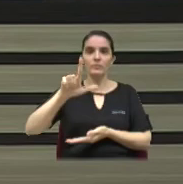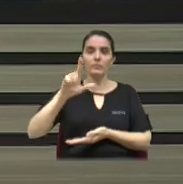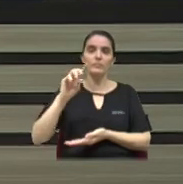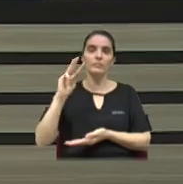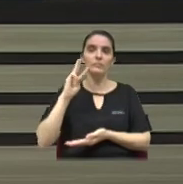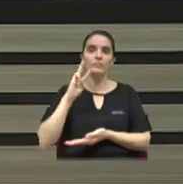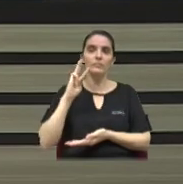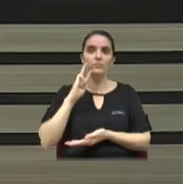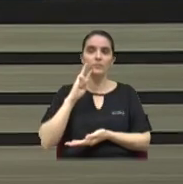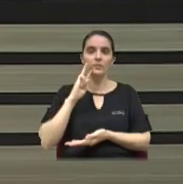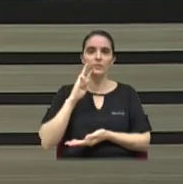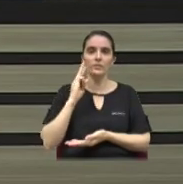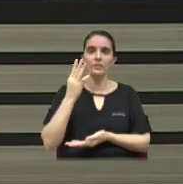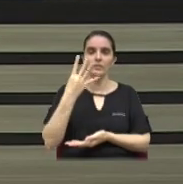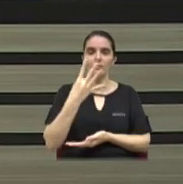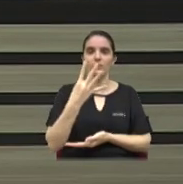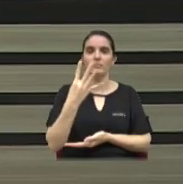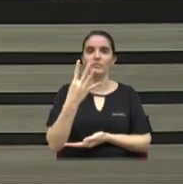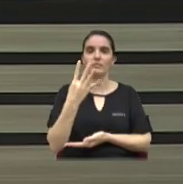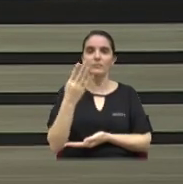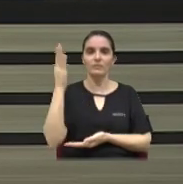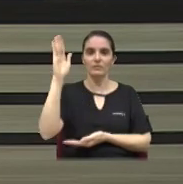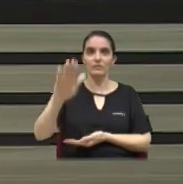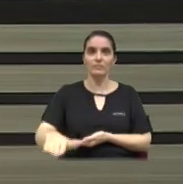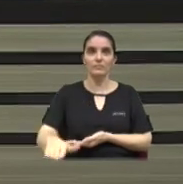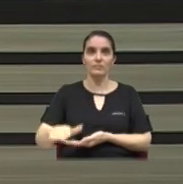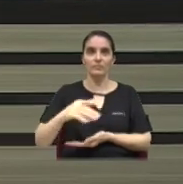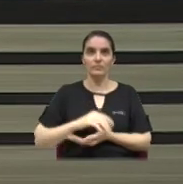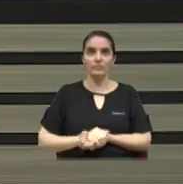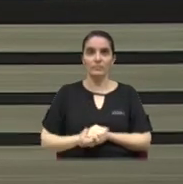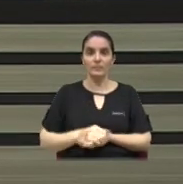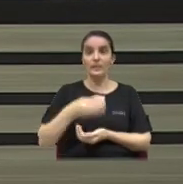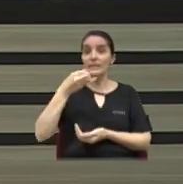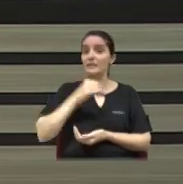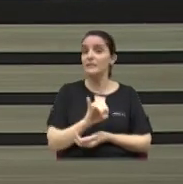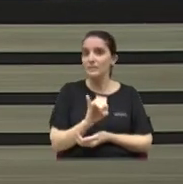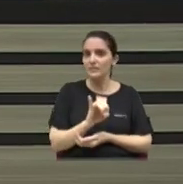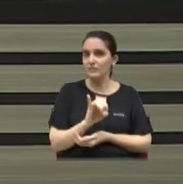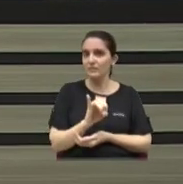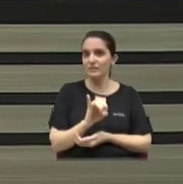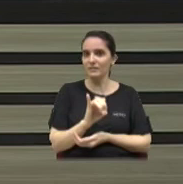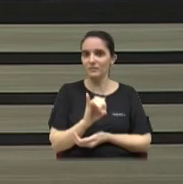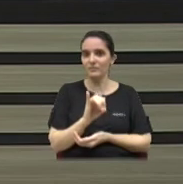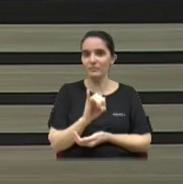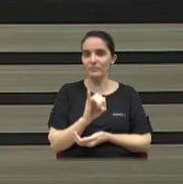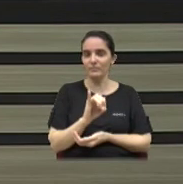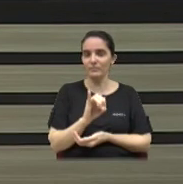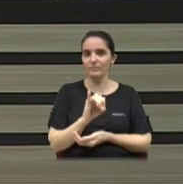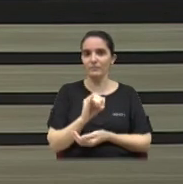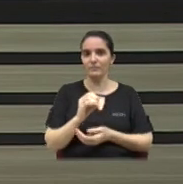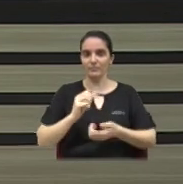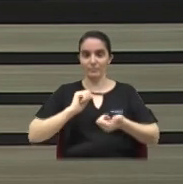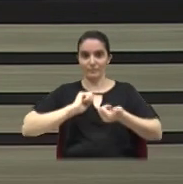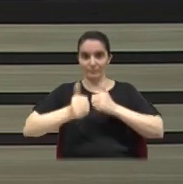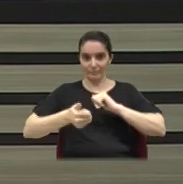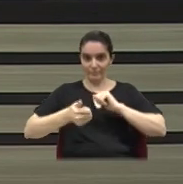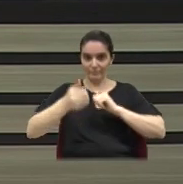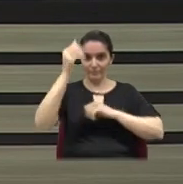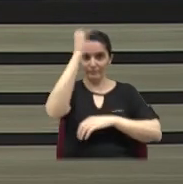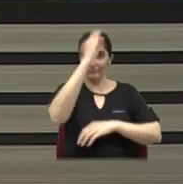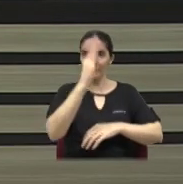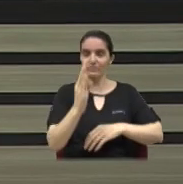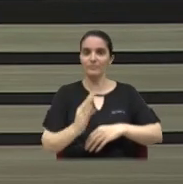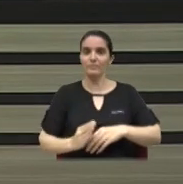terça-feira, às 4 horas da tarde. Caso o Brasil vença o jogo na